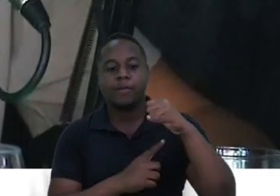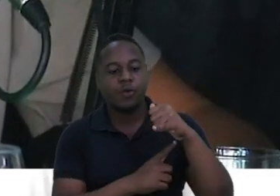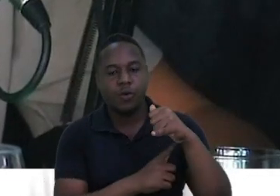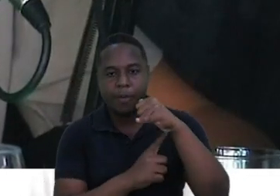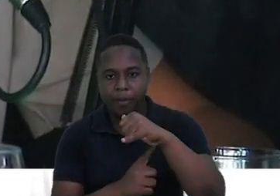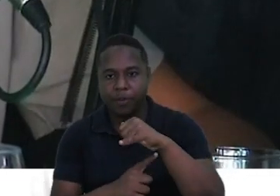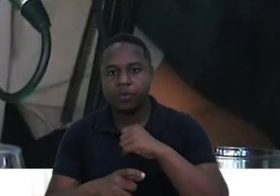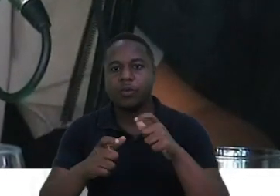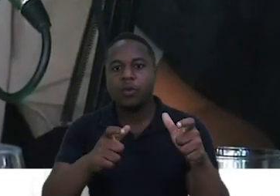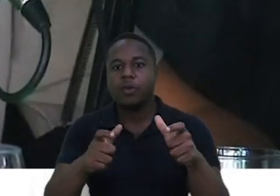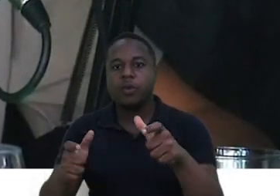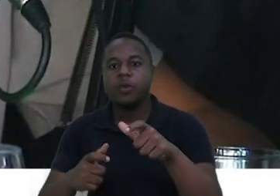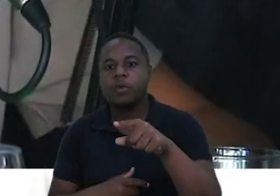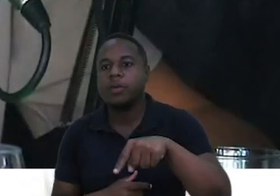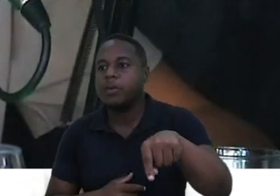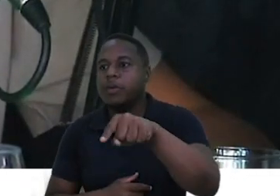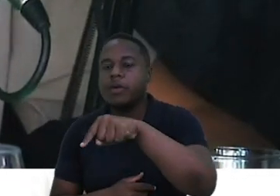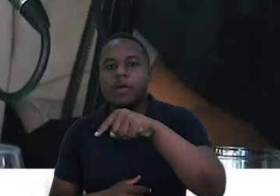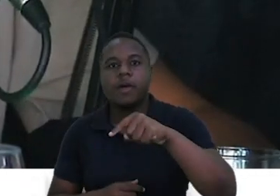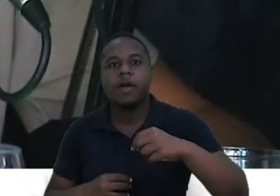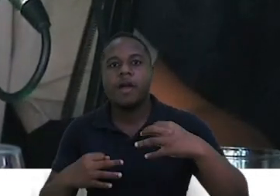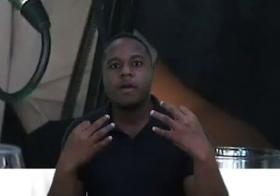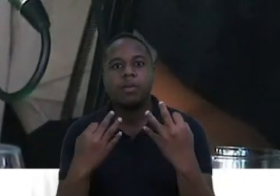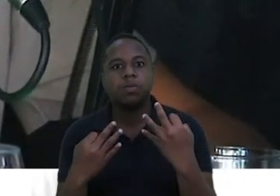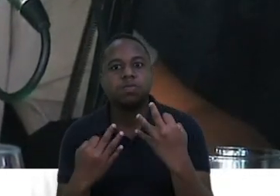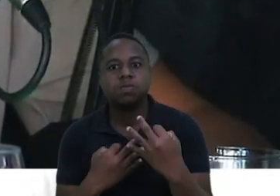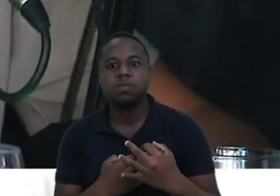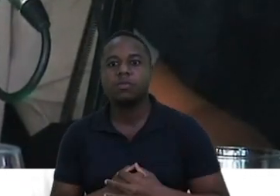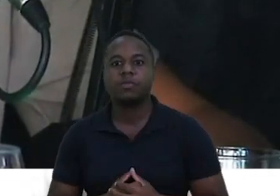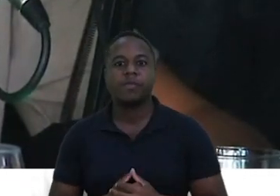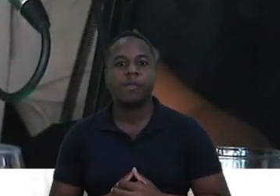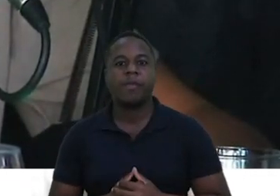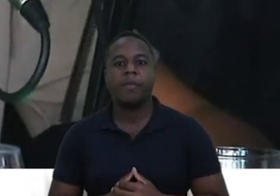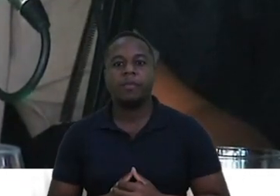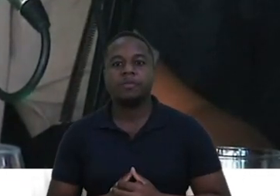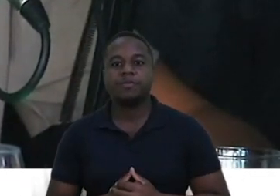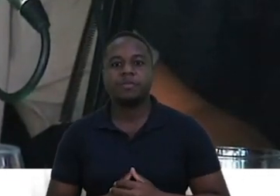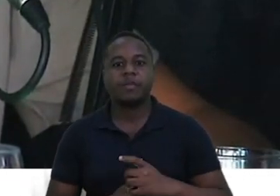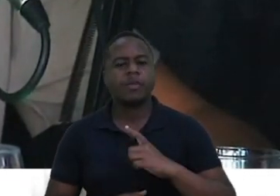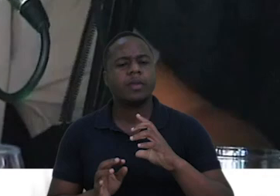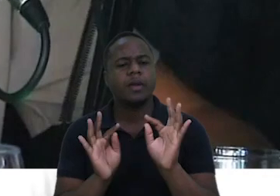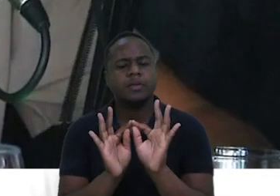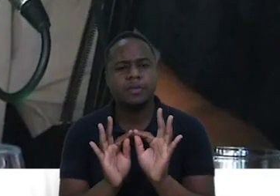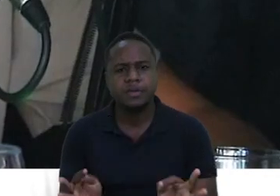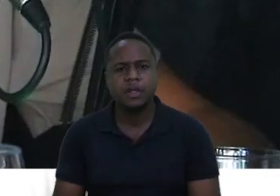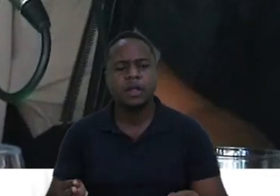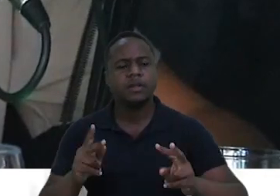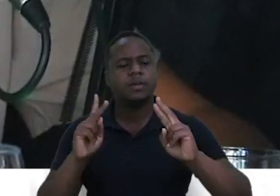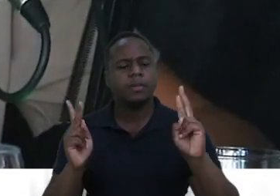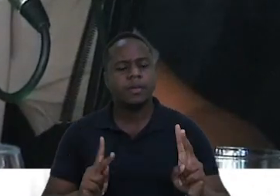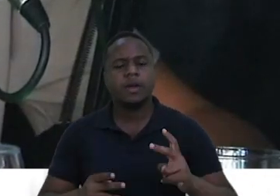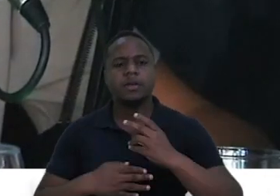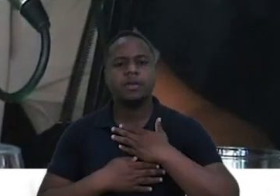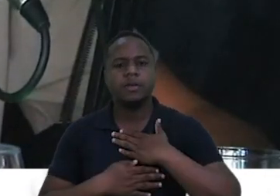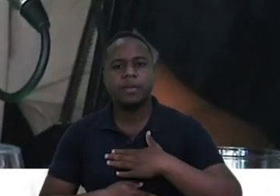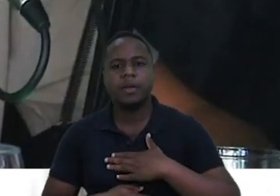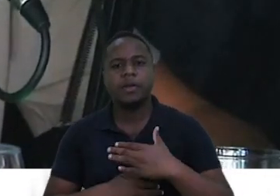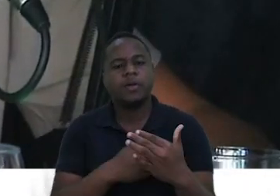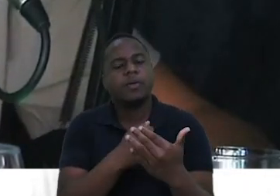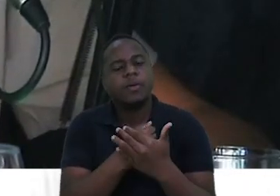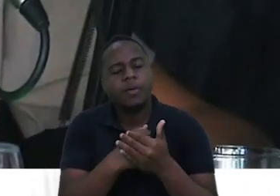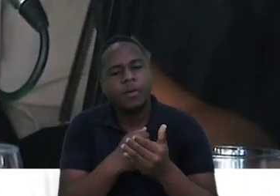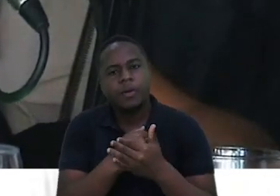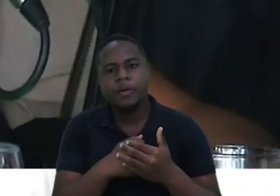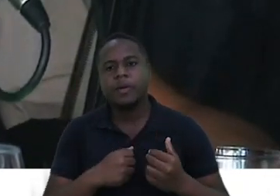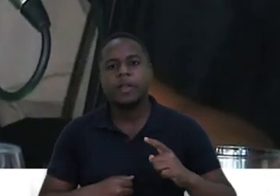e em todos os lugares foi de forma incrível. De uma simplicidade, de uma tranquilidade, de um acolhimento,